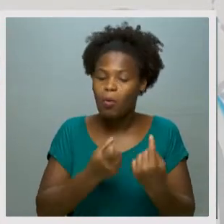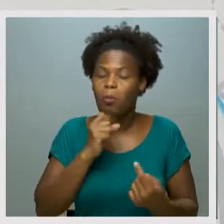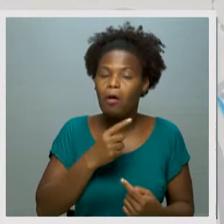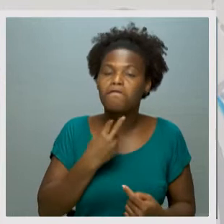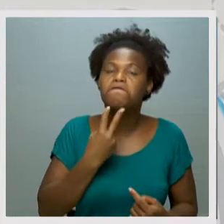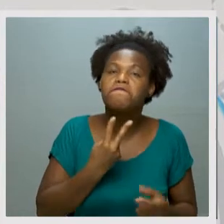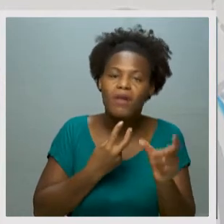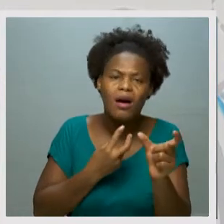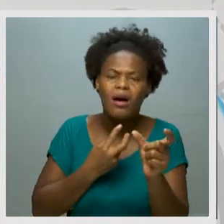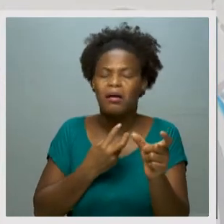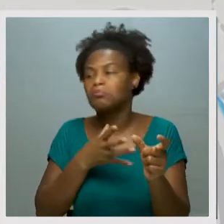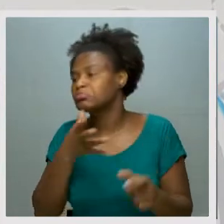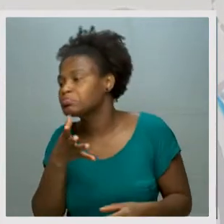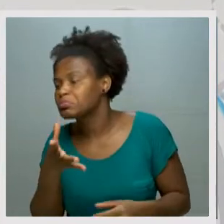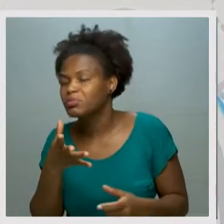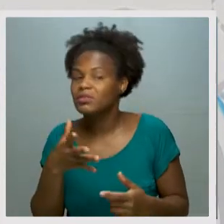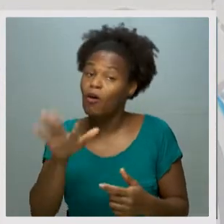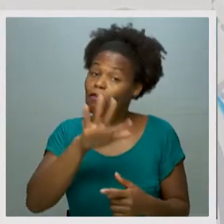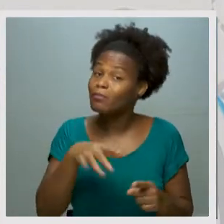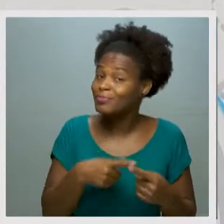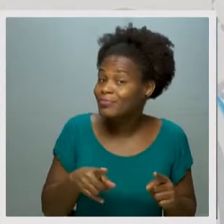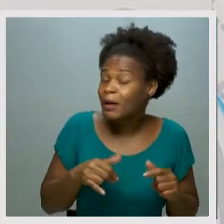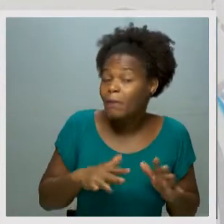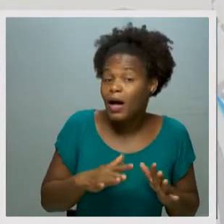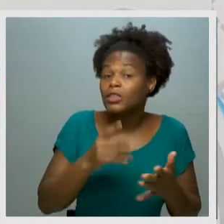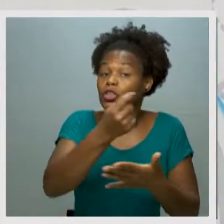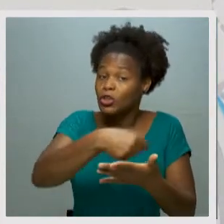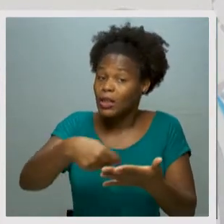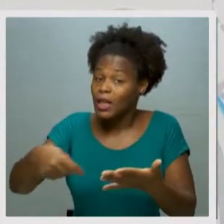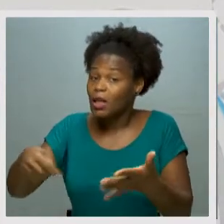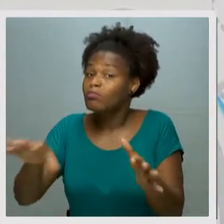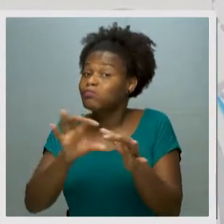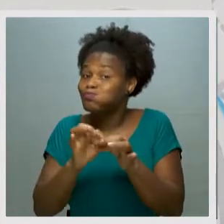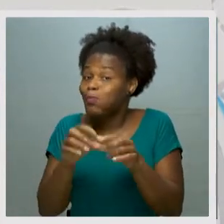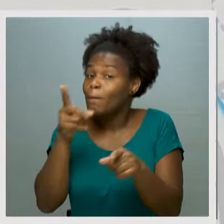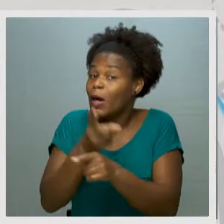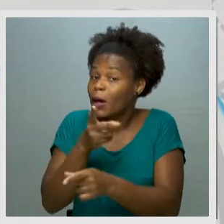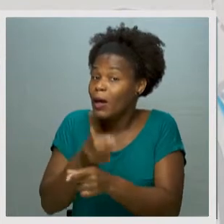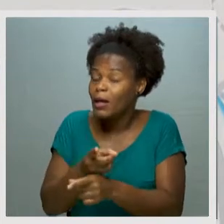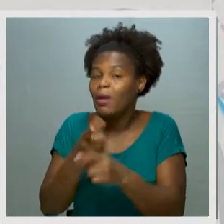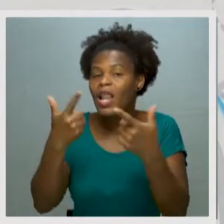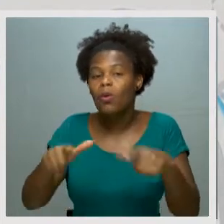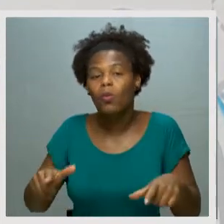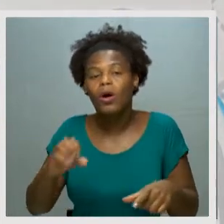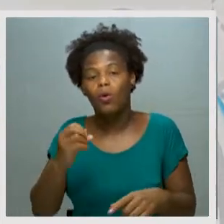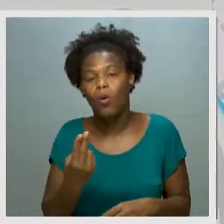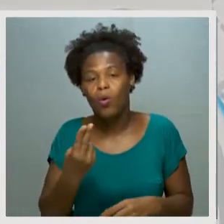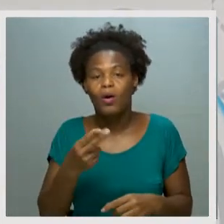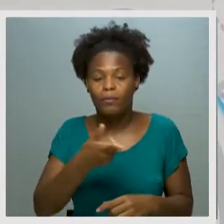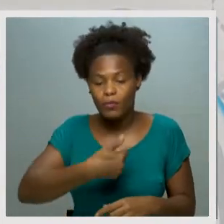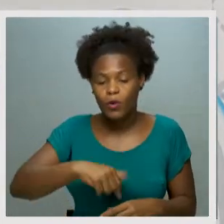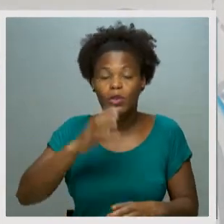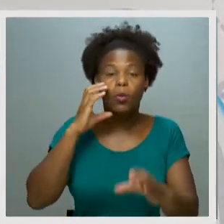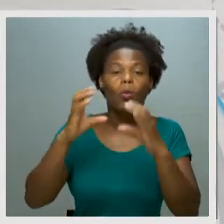ou pronunciar-se de uma forma, mas quando nós escrevemos, a escrita uniformiza, digamos assim, a linguagem ou